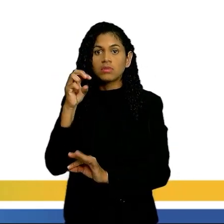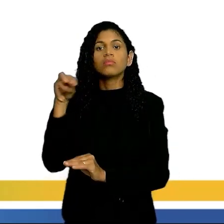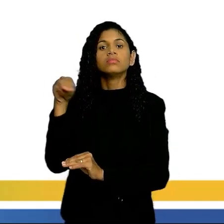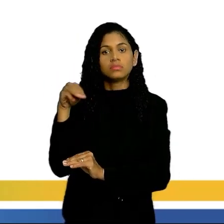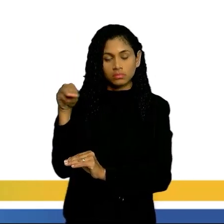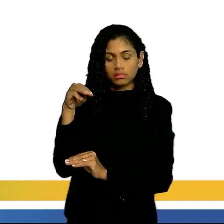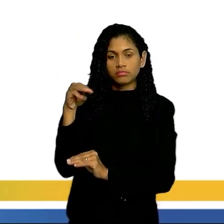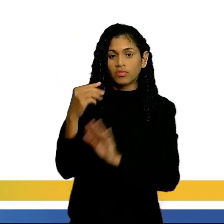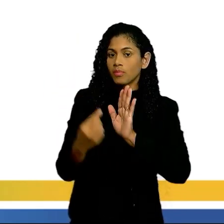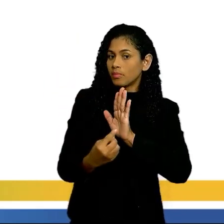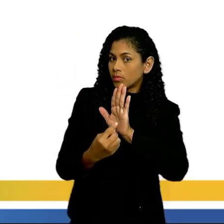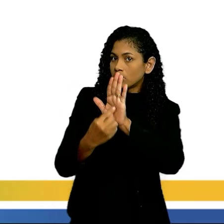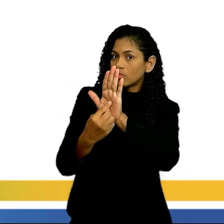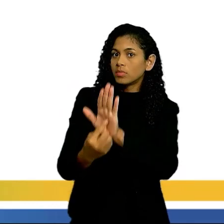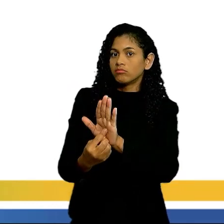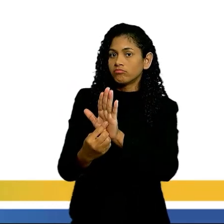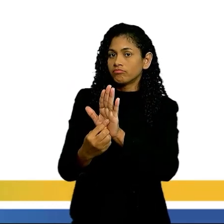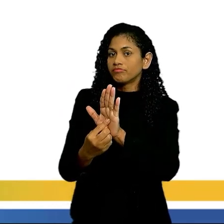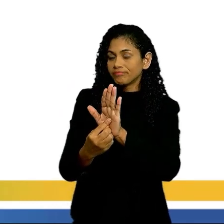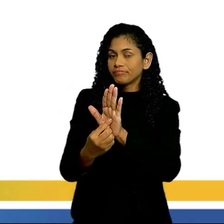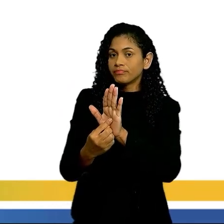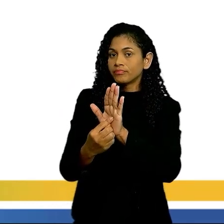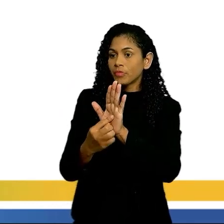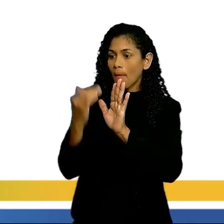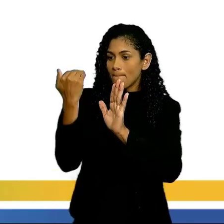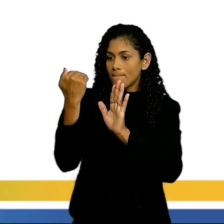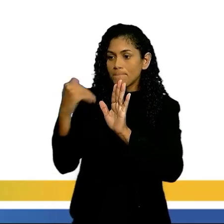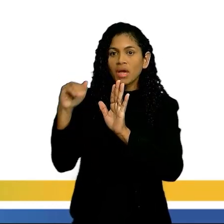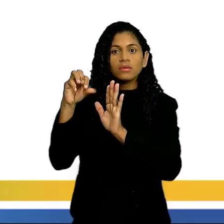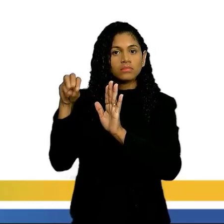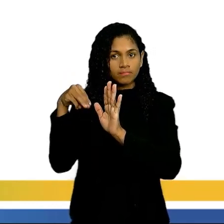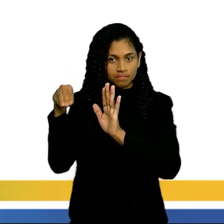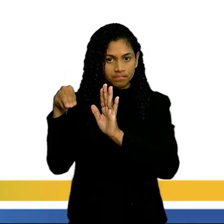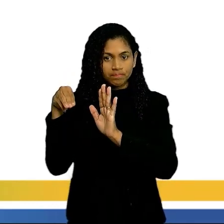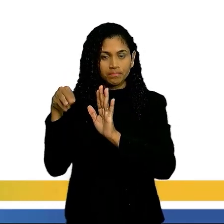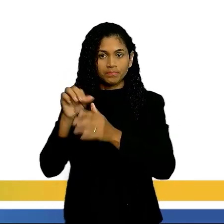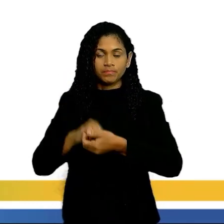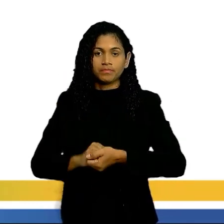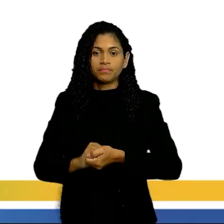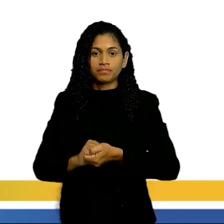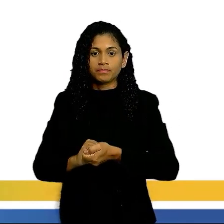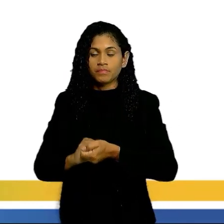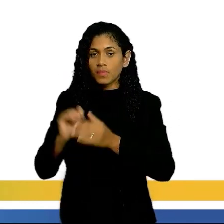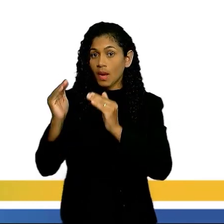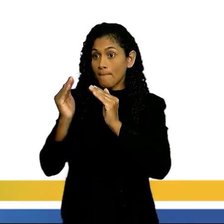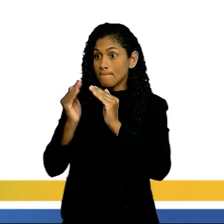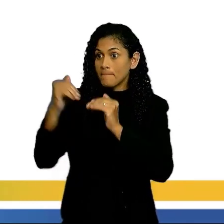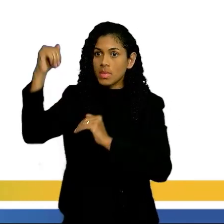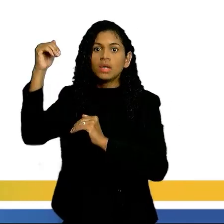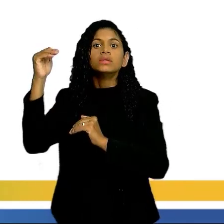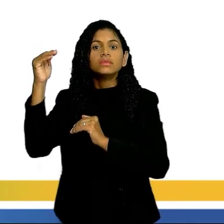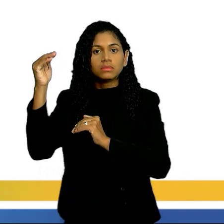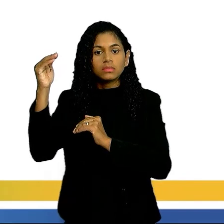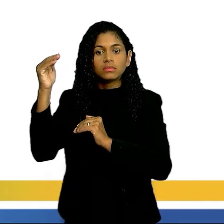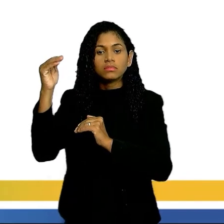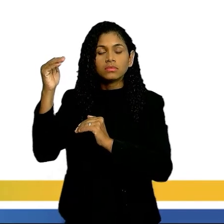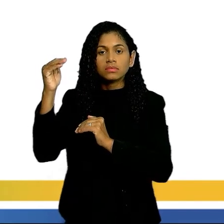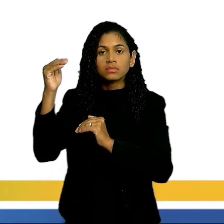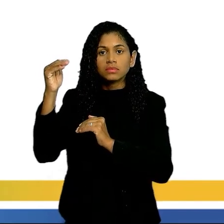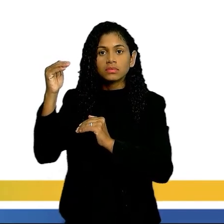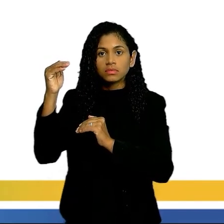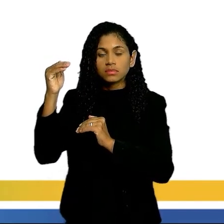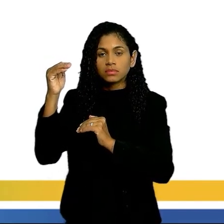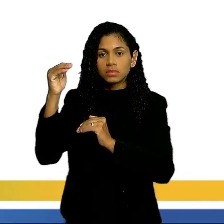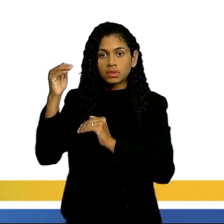seja, a representação aí é meio metro, tudo bem? A mais do que a largura do